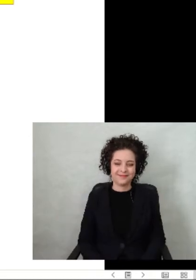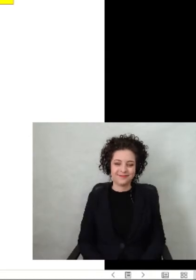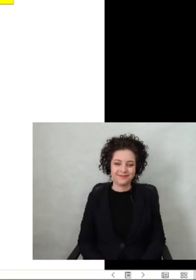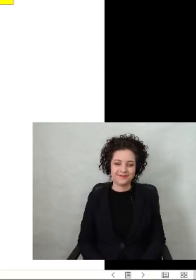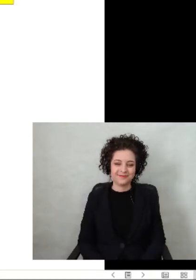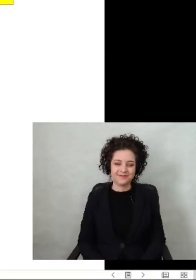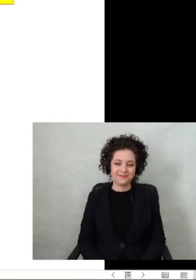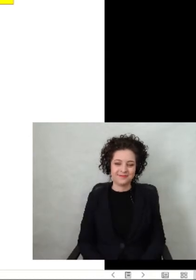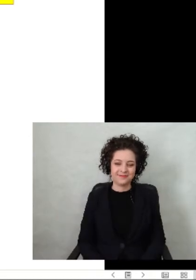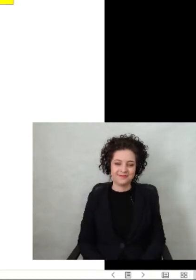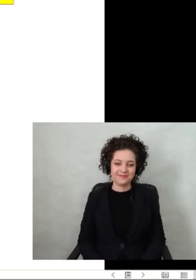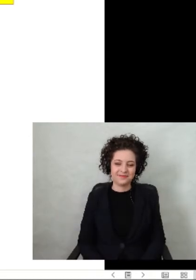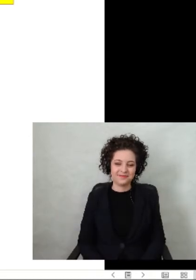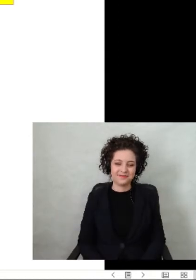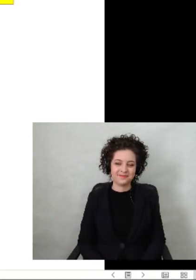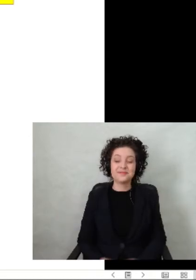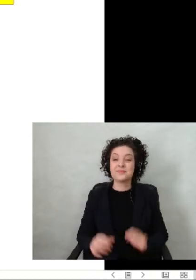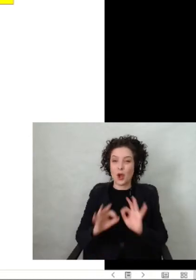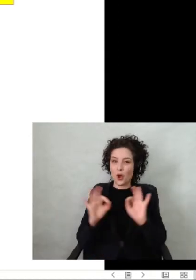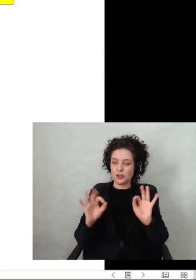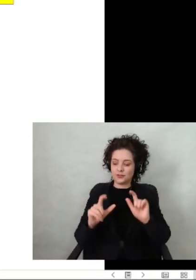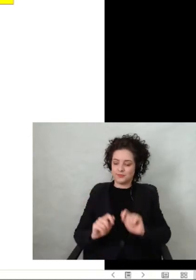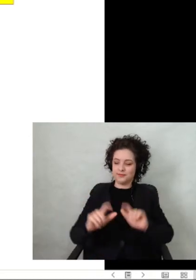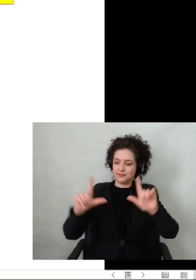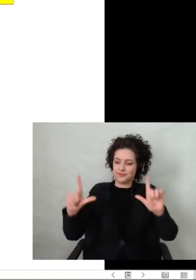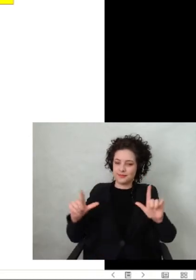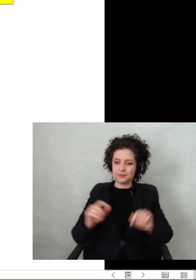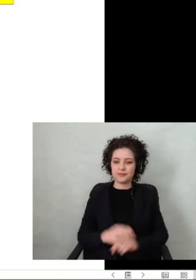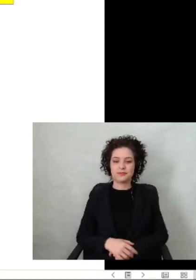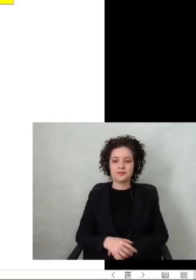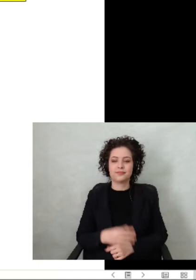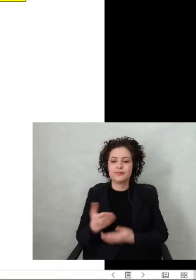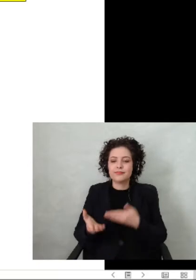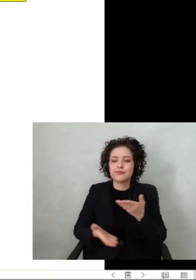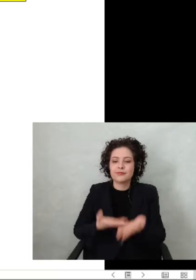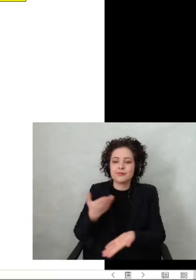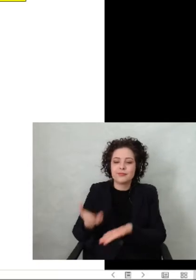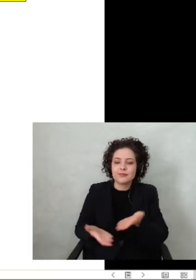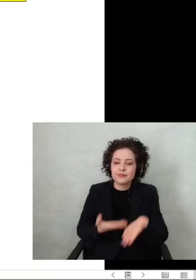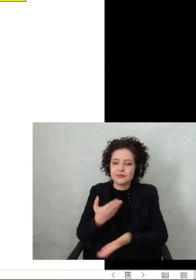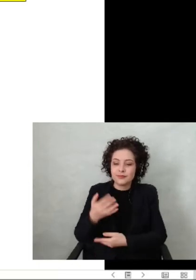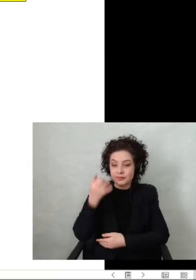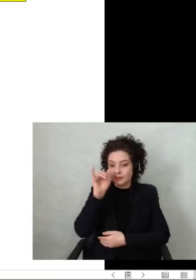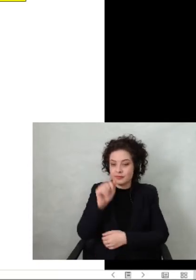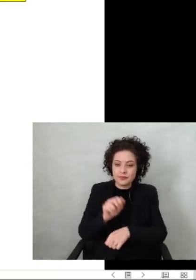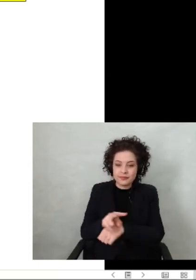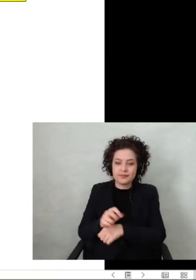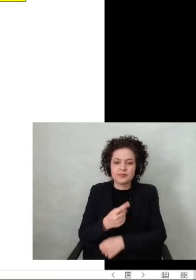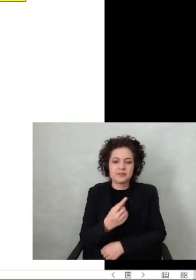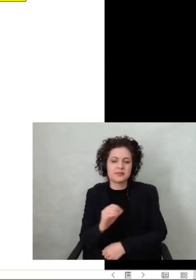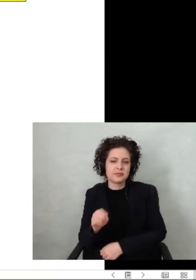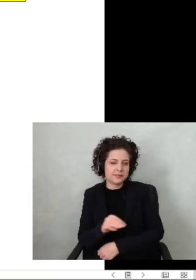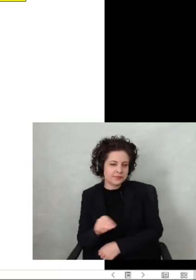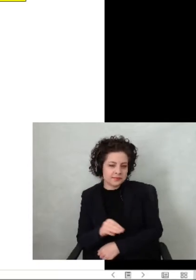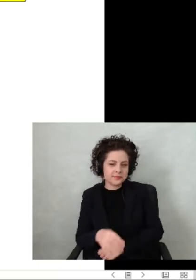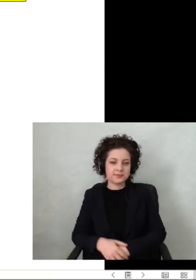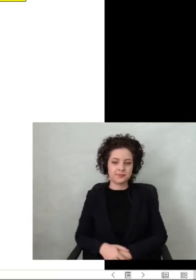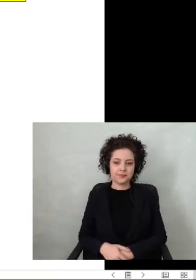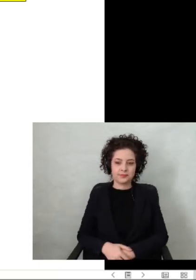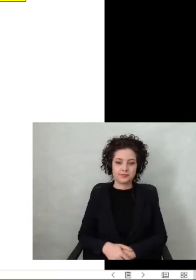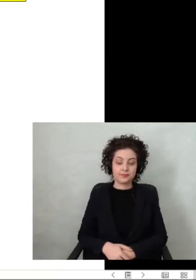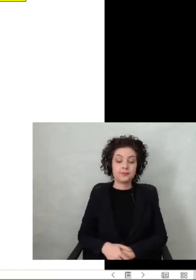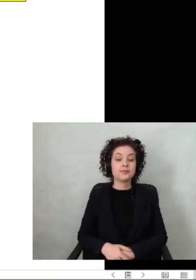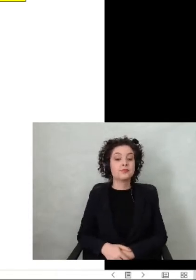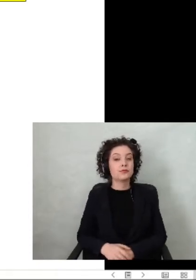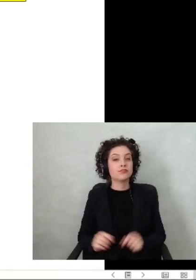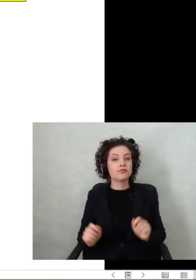Obrigado, João. Vou falar um pouquinho das terapias antivirais nesses próximos 10, 12 minutos. A primeira coisa que eu queria enfatizar, né,